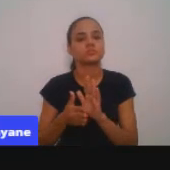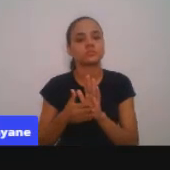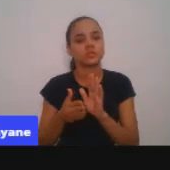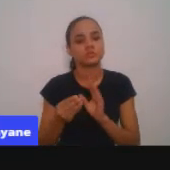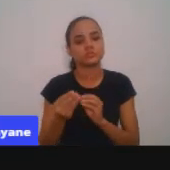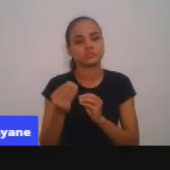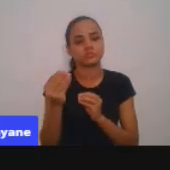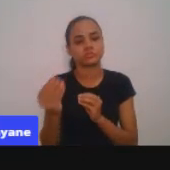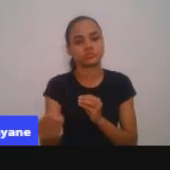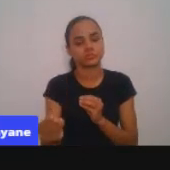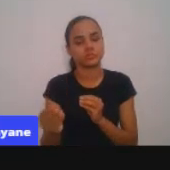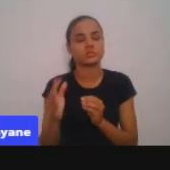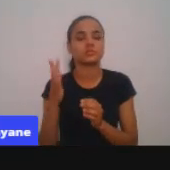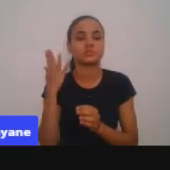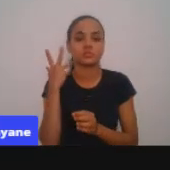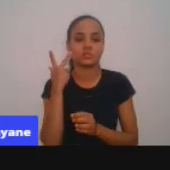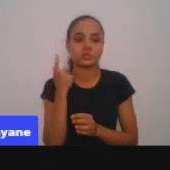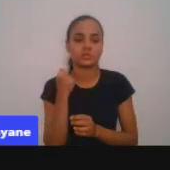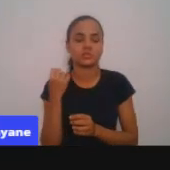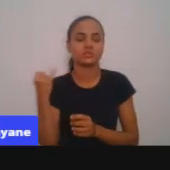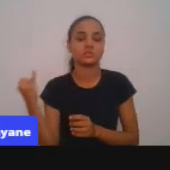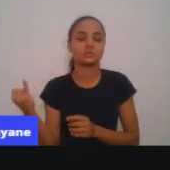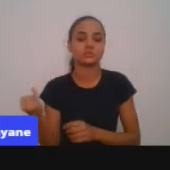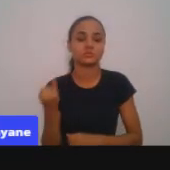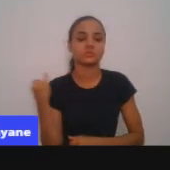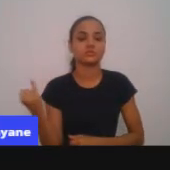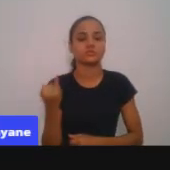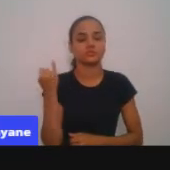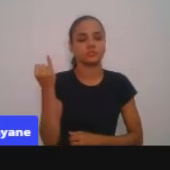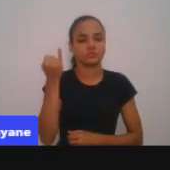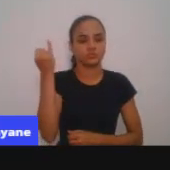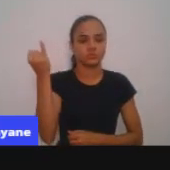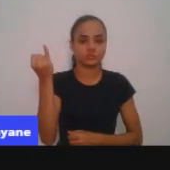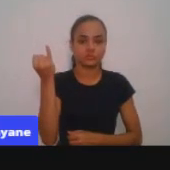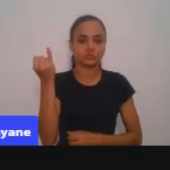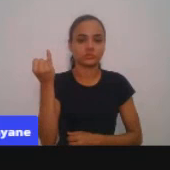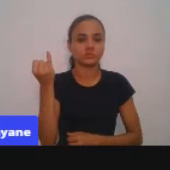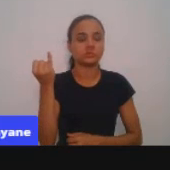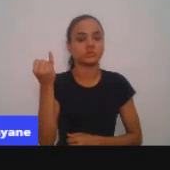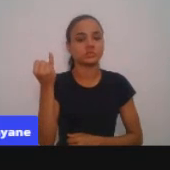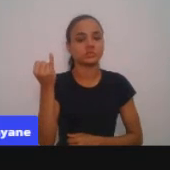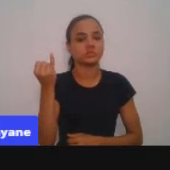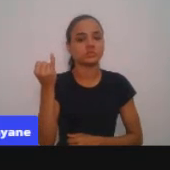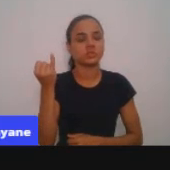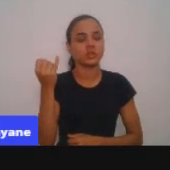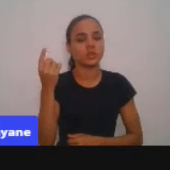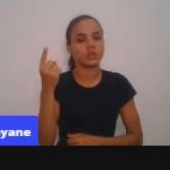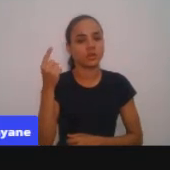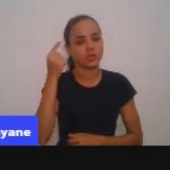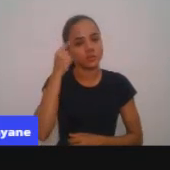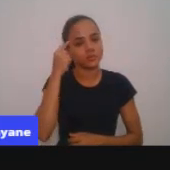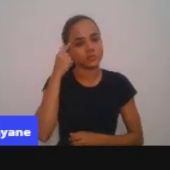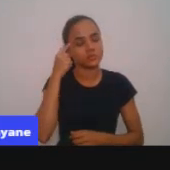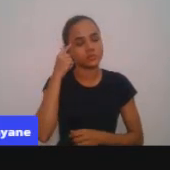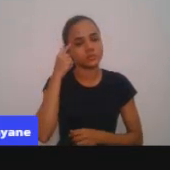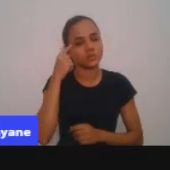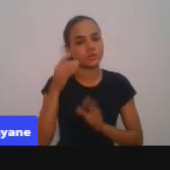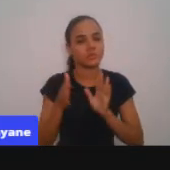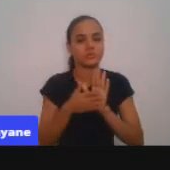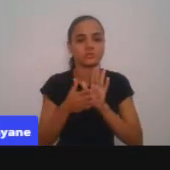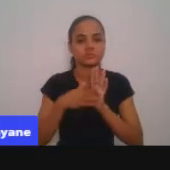que esse a gente não é chave mestra para a gente pensar, né, em propostas de aprendizagem para as crianças, que